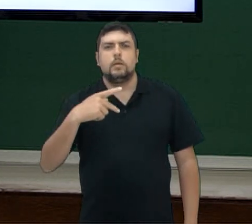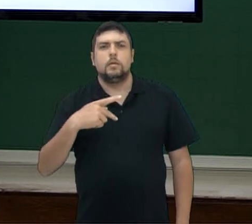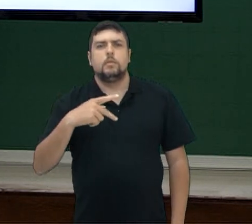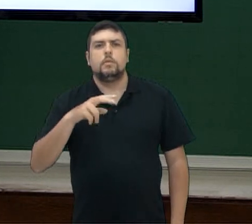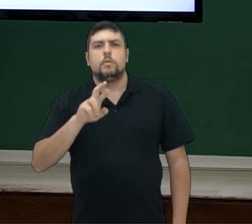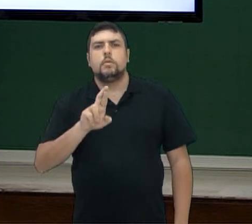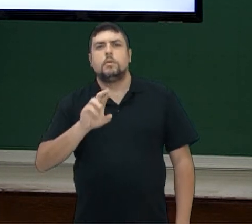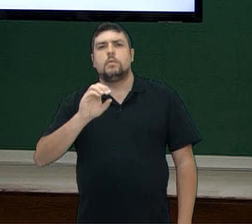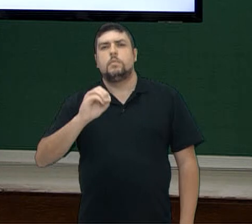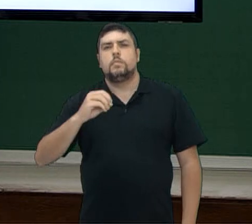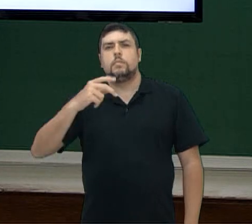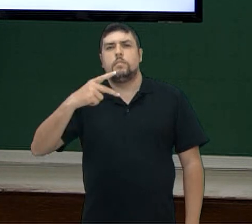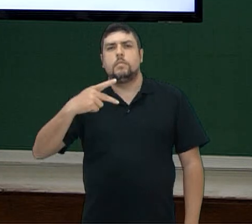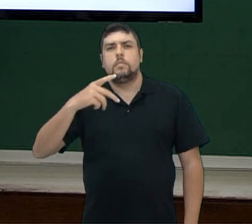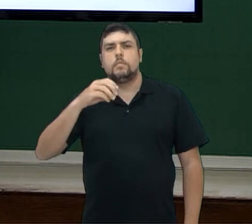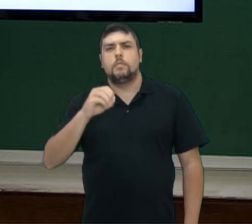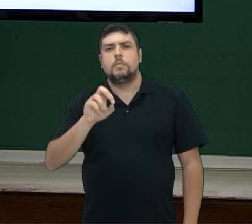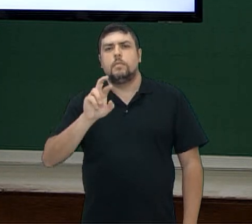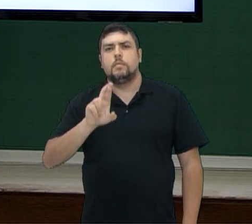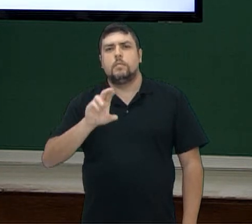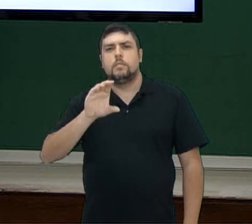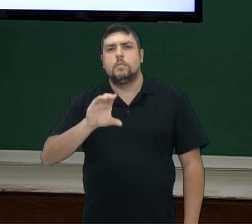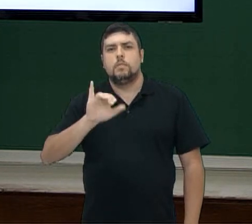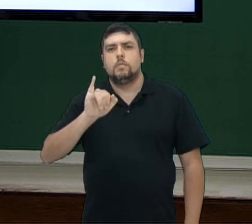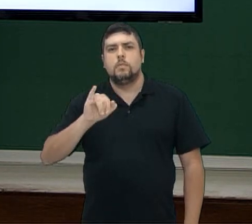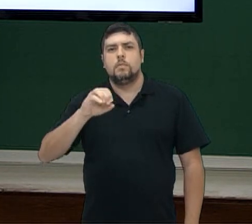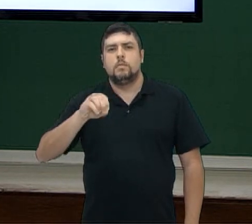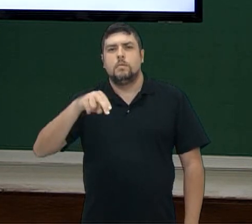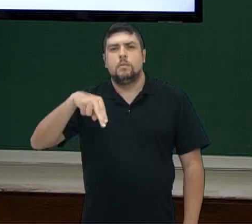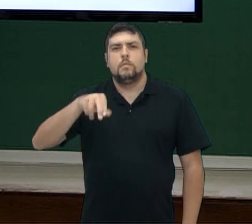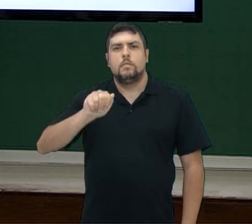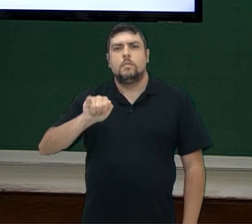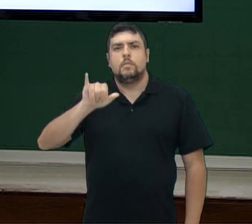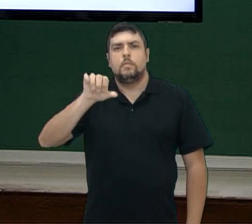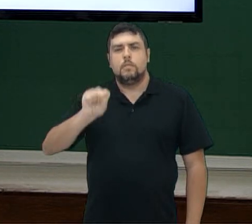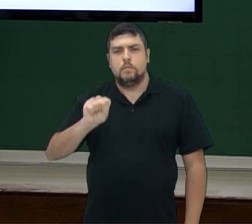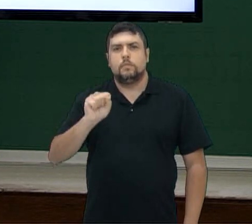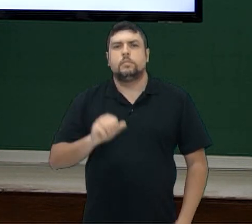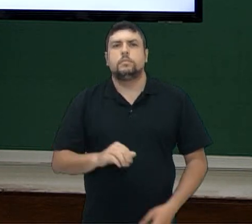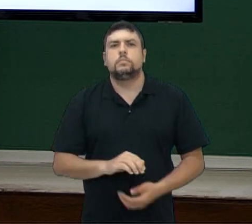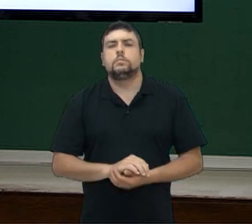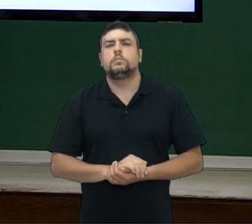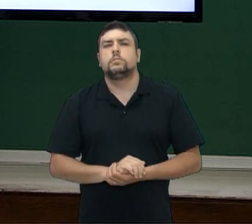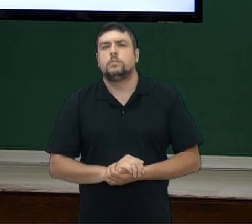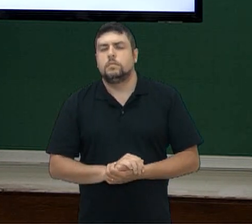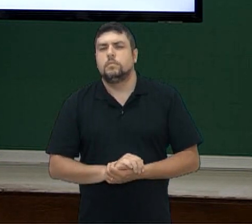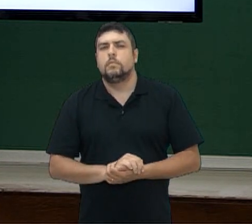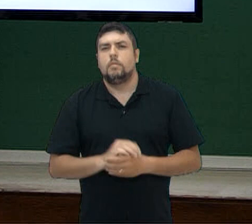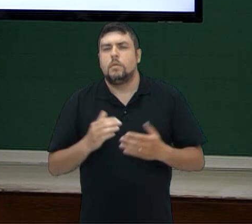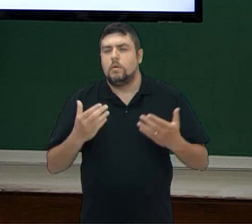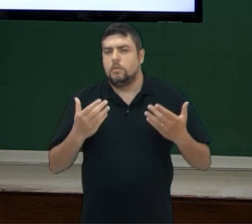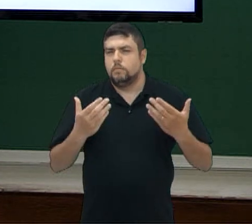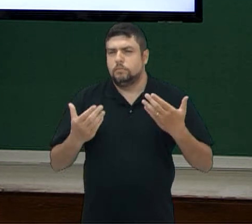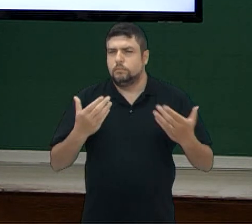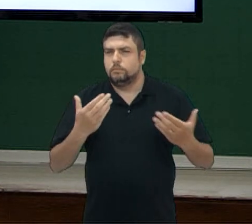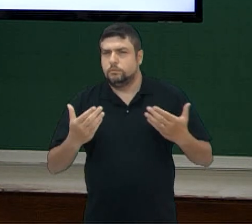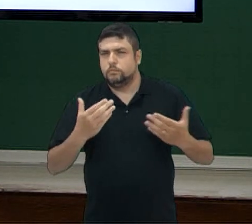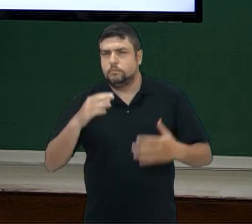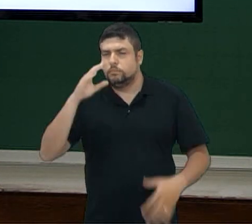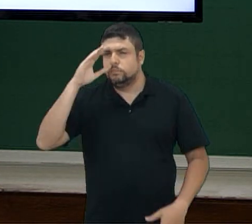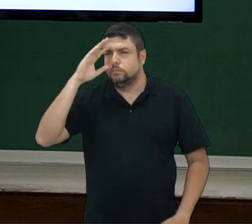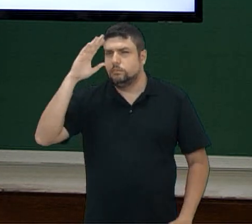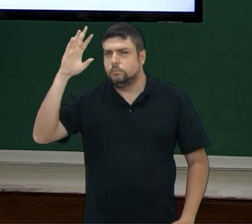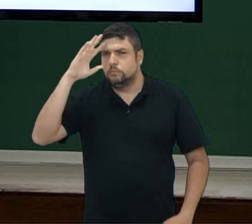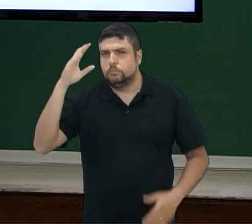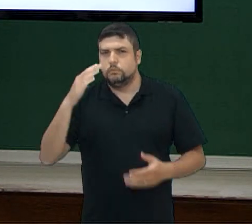Proporcionais. Vocês lembram o que é uma proporção? Lembra? Vamos imaginar uma receita de bolo. Eu uso